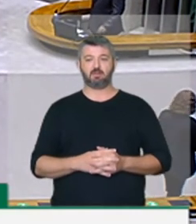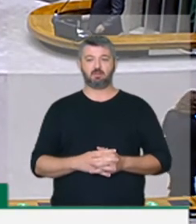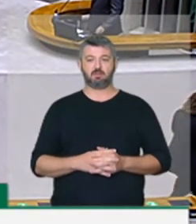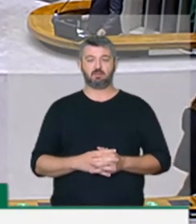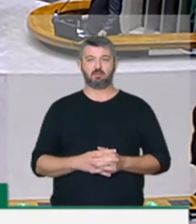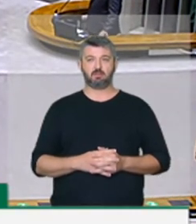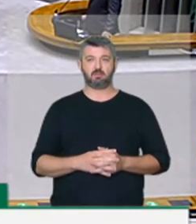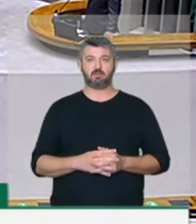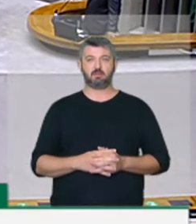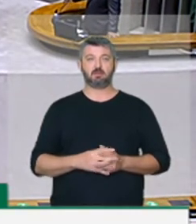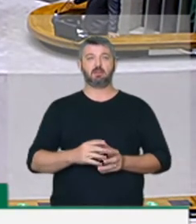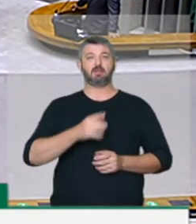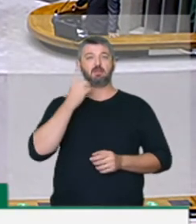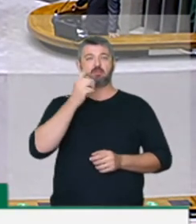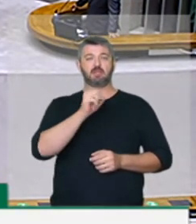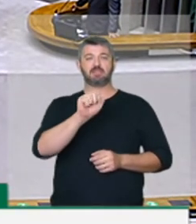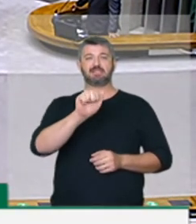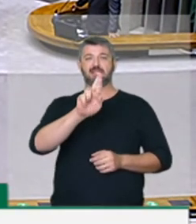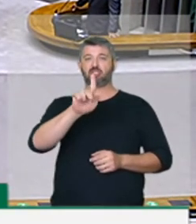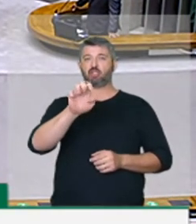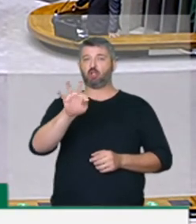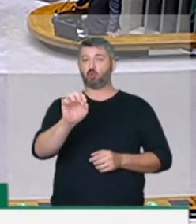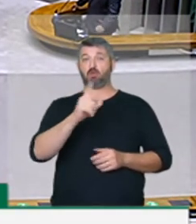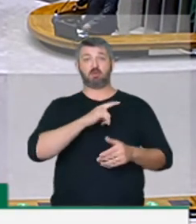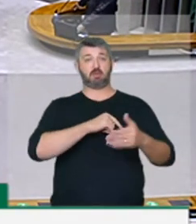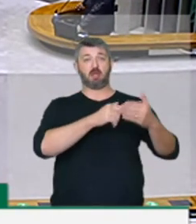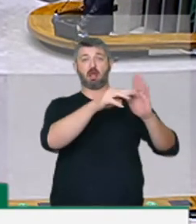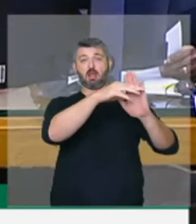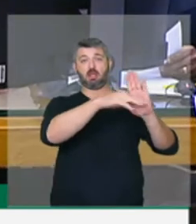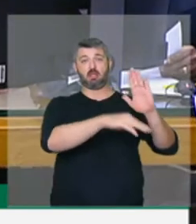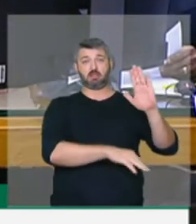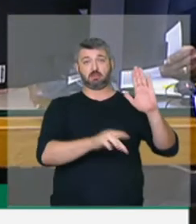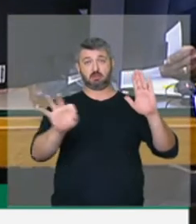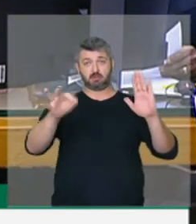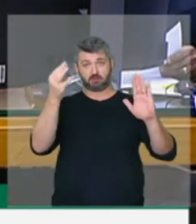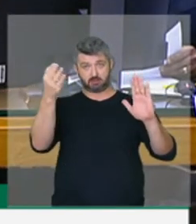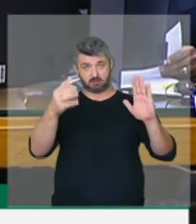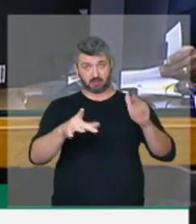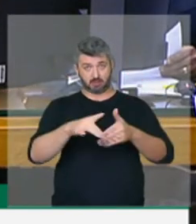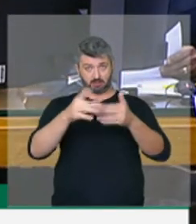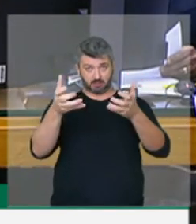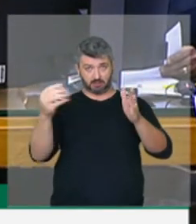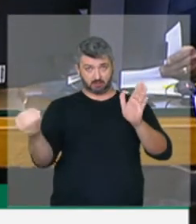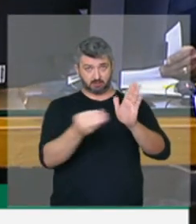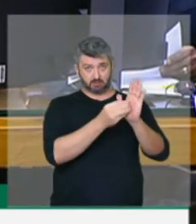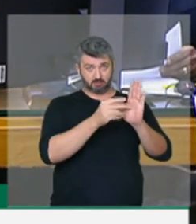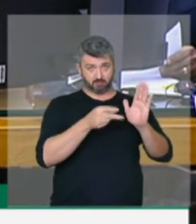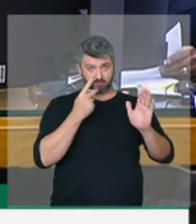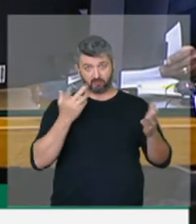Deputado Sargento Isidoro, nós temos uma lista de inscrição. Vossa Excelência quer se inscrever como líder?